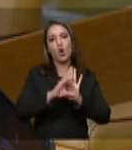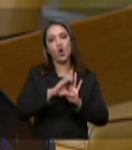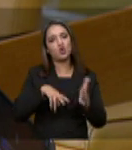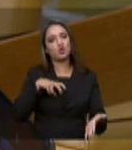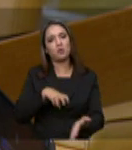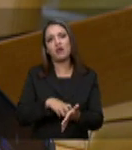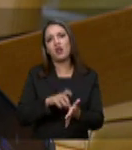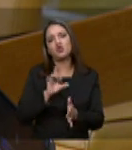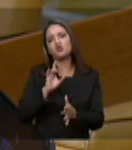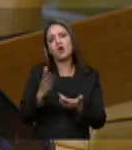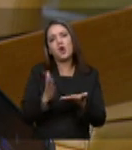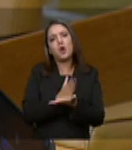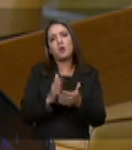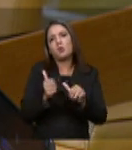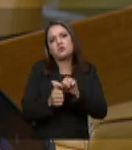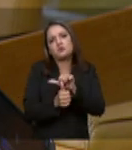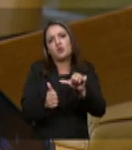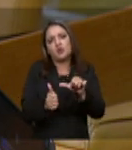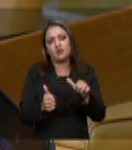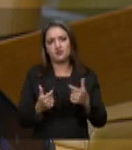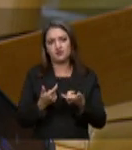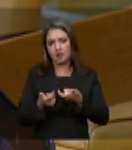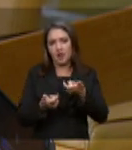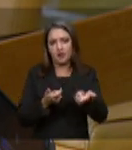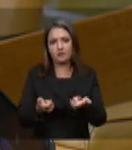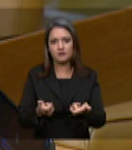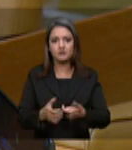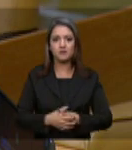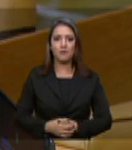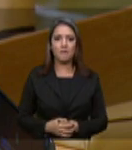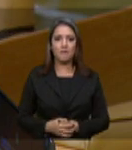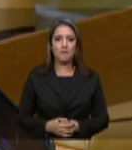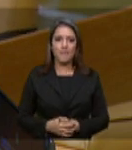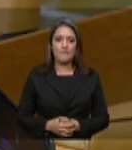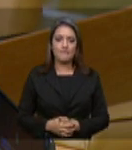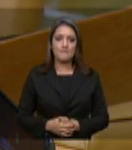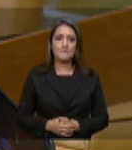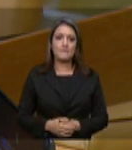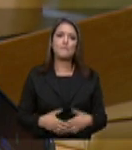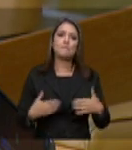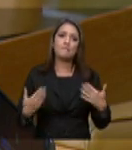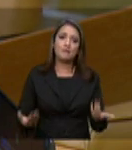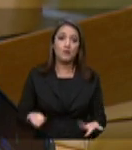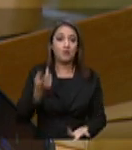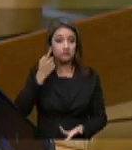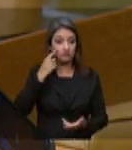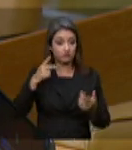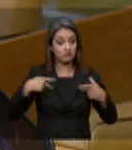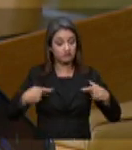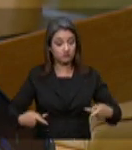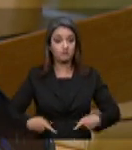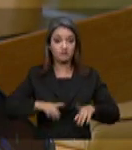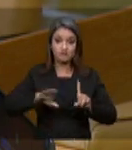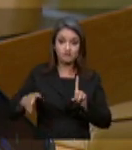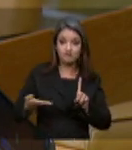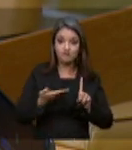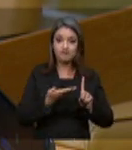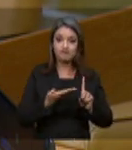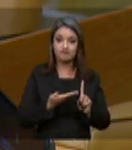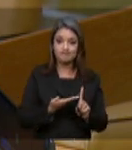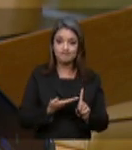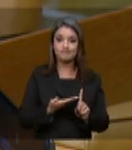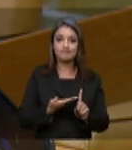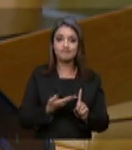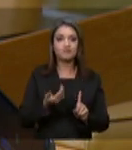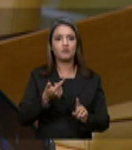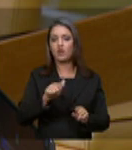pequenas variações semânticas eu penso igualmente que o comportamento do réu por Óbvio por Evidente não